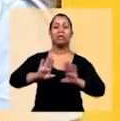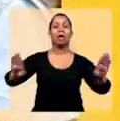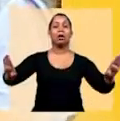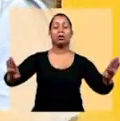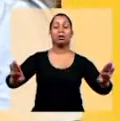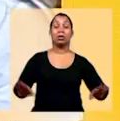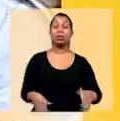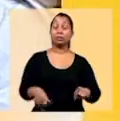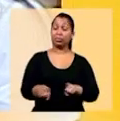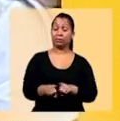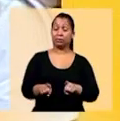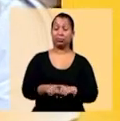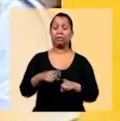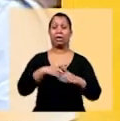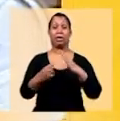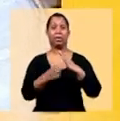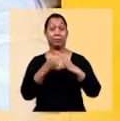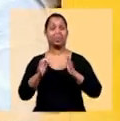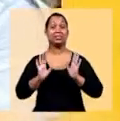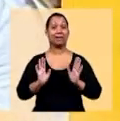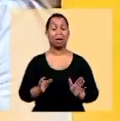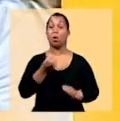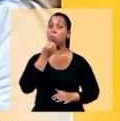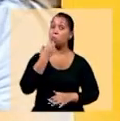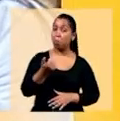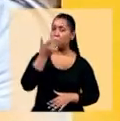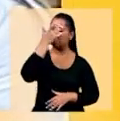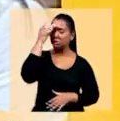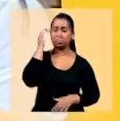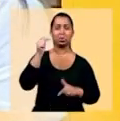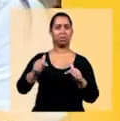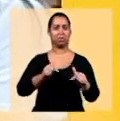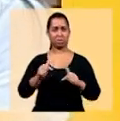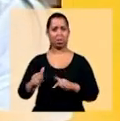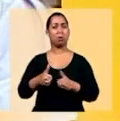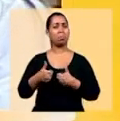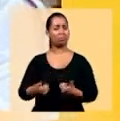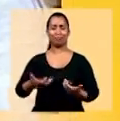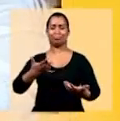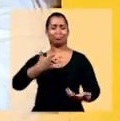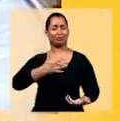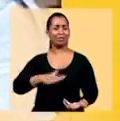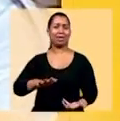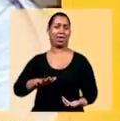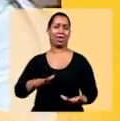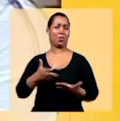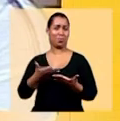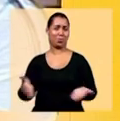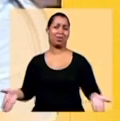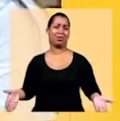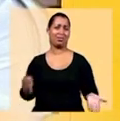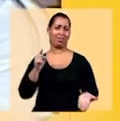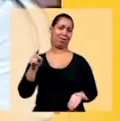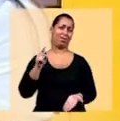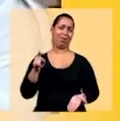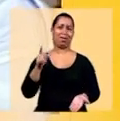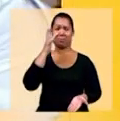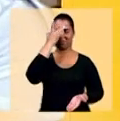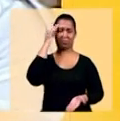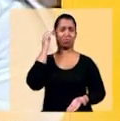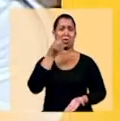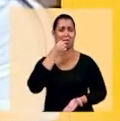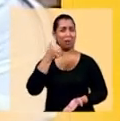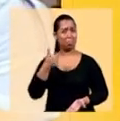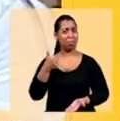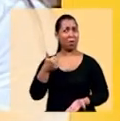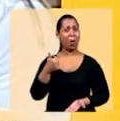tem empresas que é um bom funcionário, eu não gostaria de perder esse colaborador que é